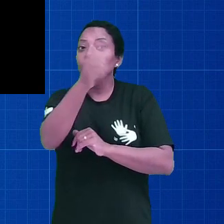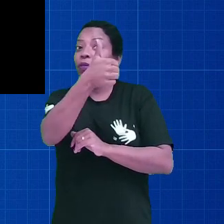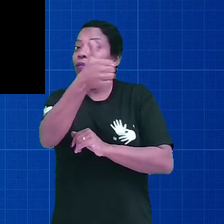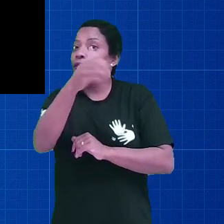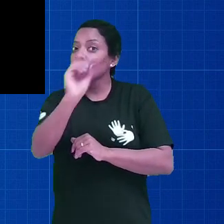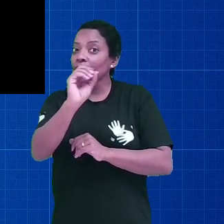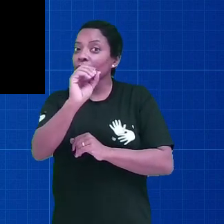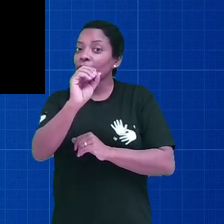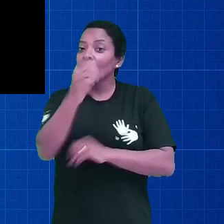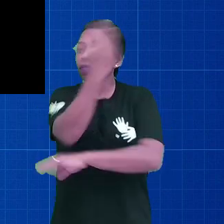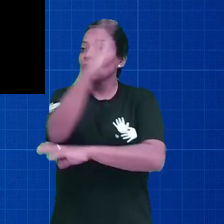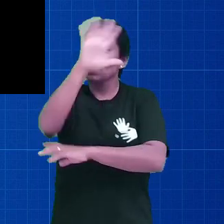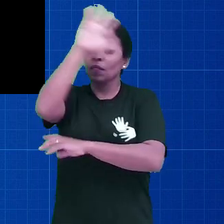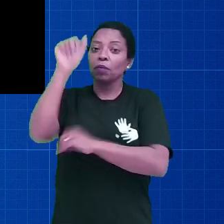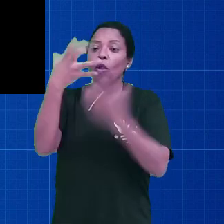um deserto.